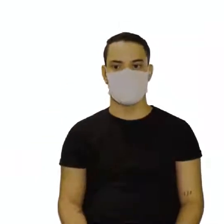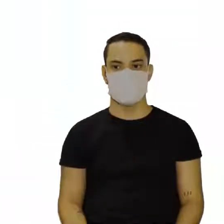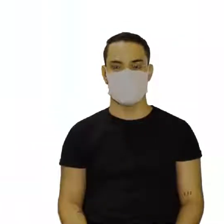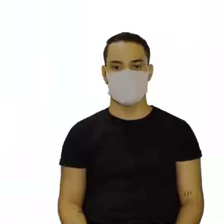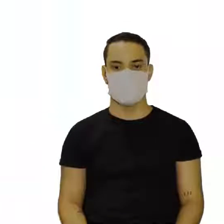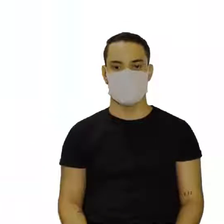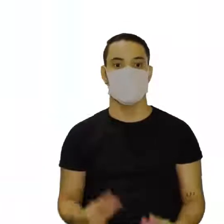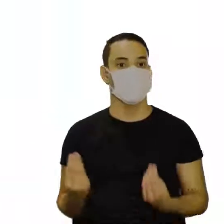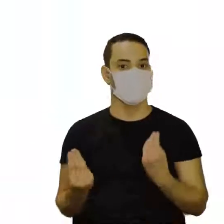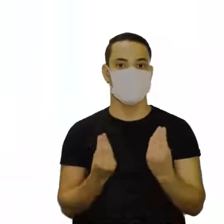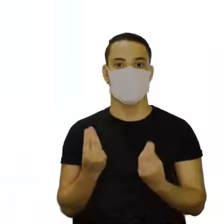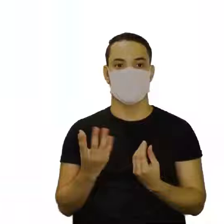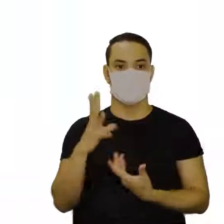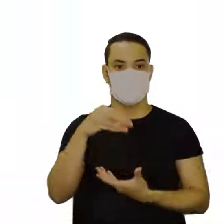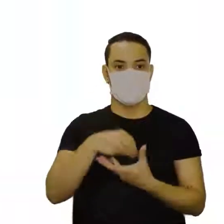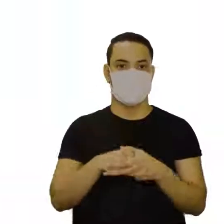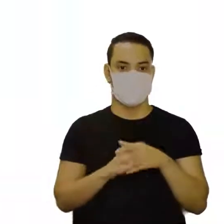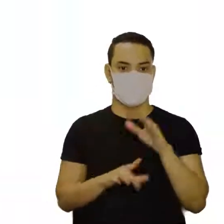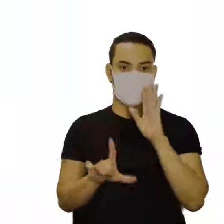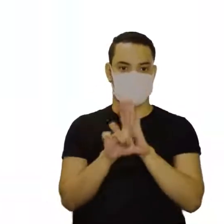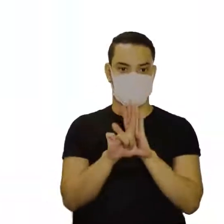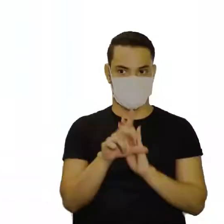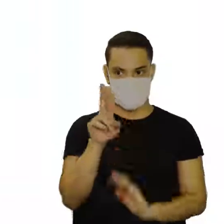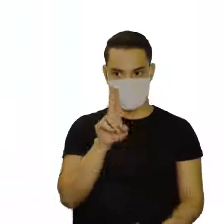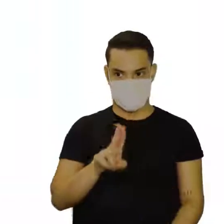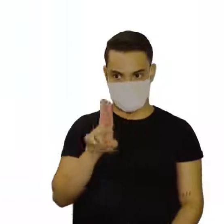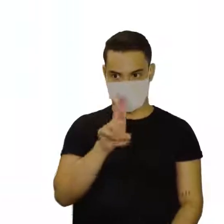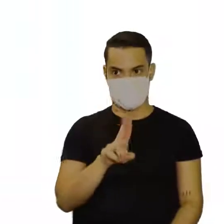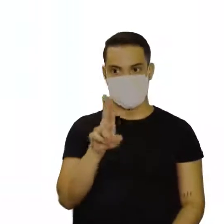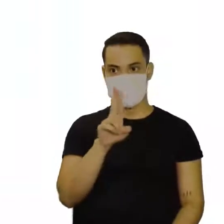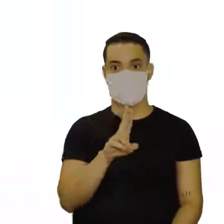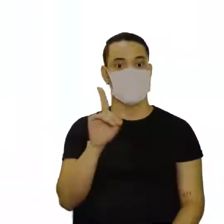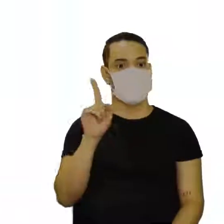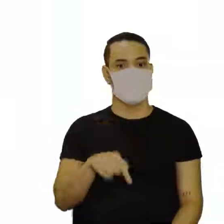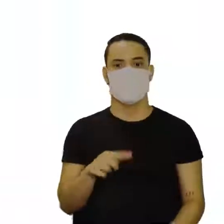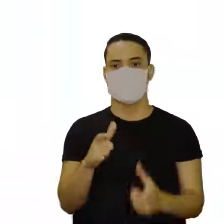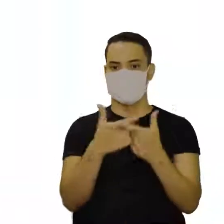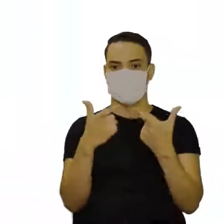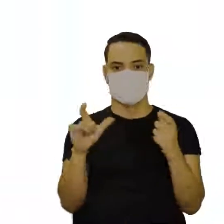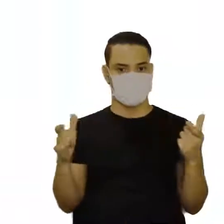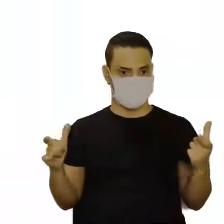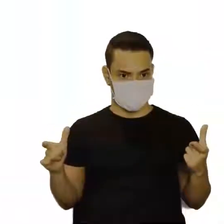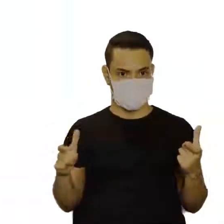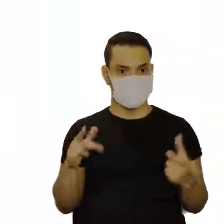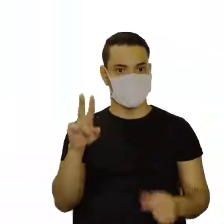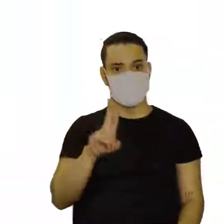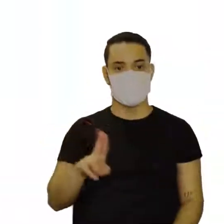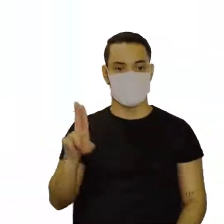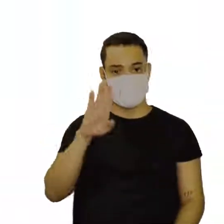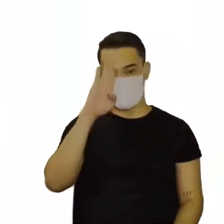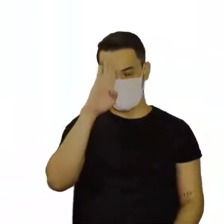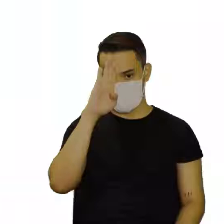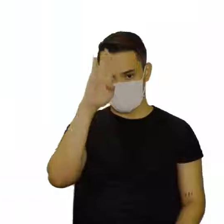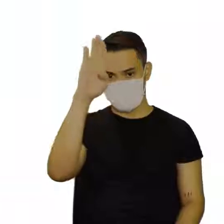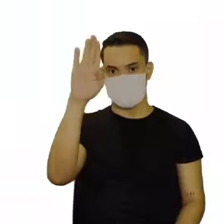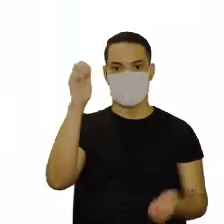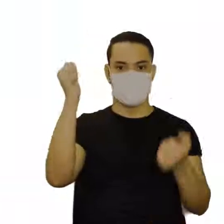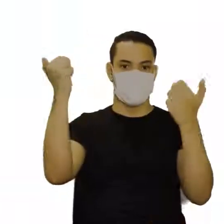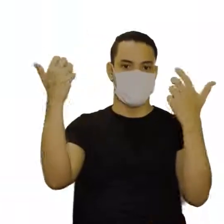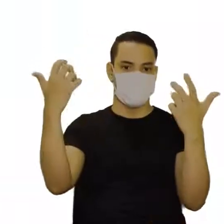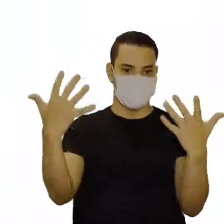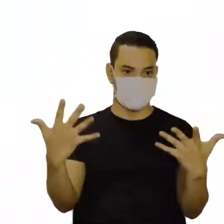Então, a aplicação da lei de Ohm. O uso da lei de Ohm é muito amplo, sendo usado para definição